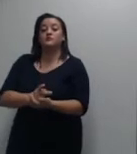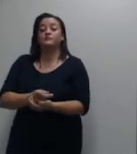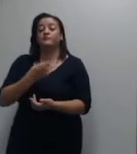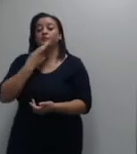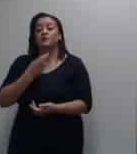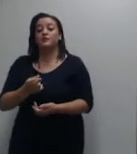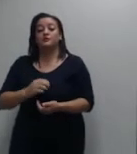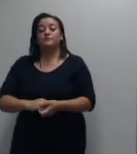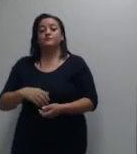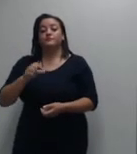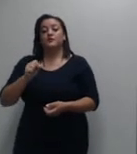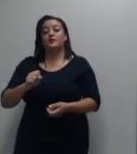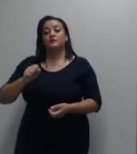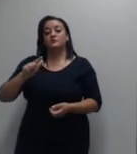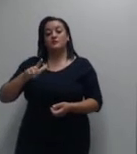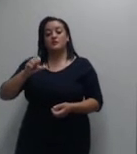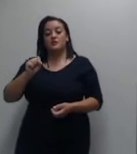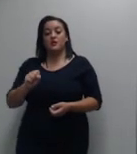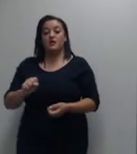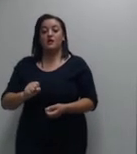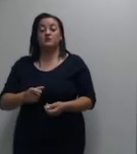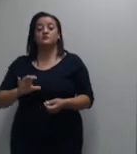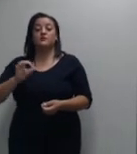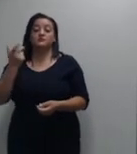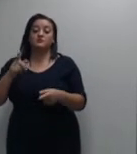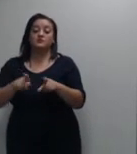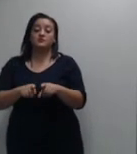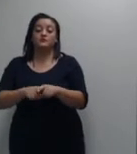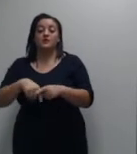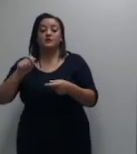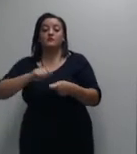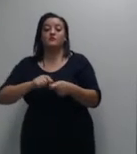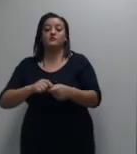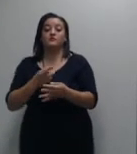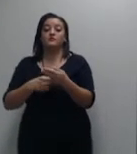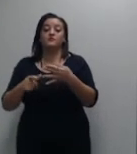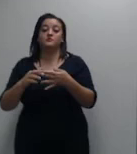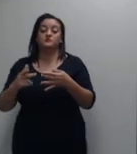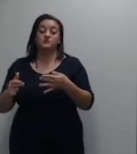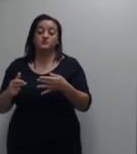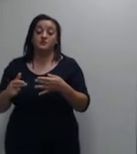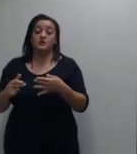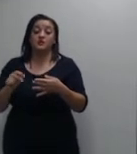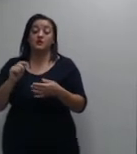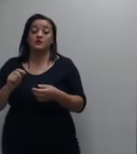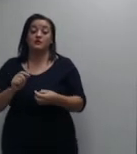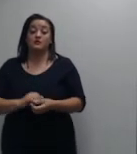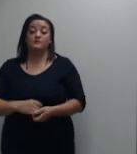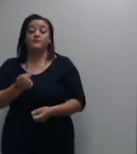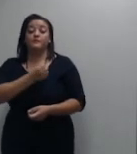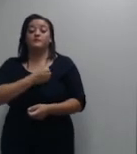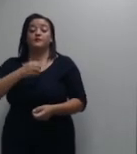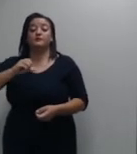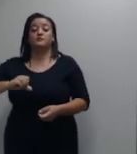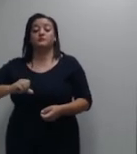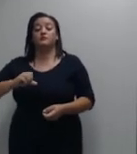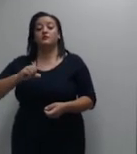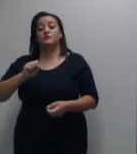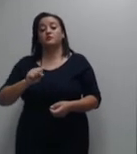da SLS para decisão proferida no agravo de instrumento nº 08